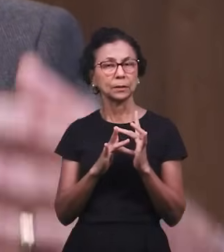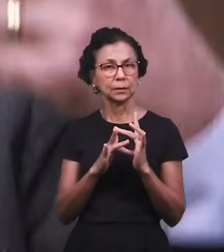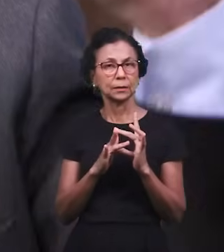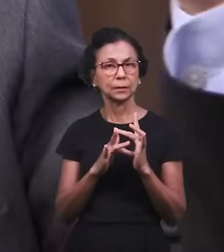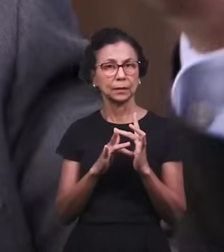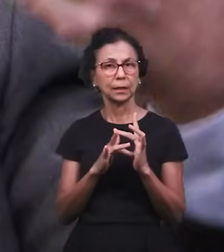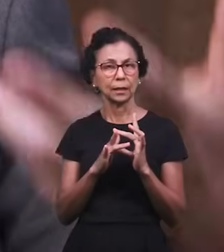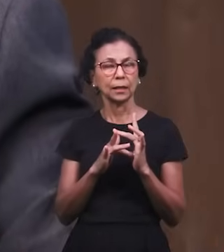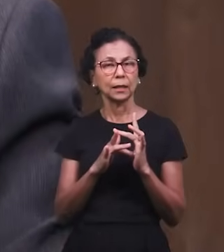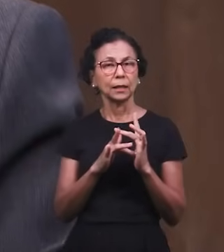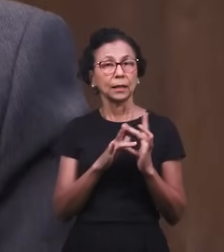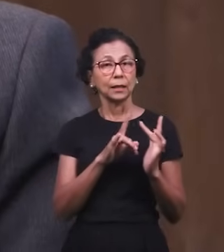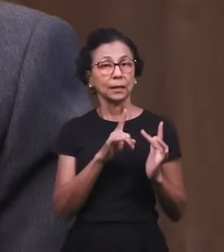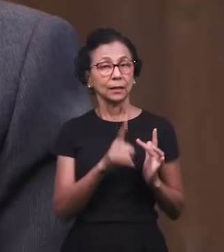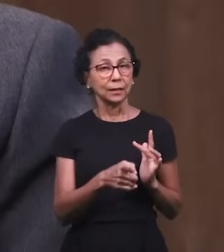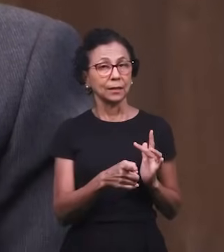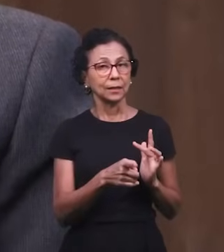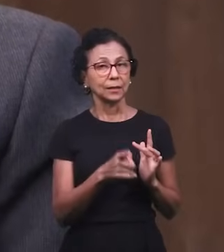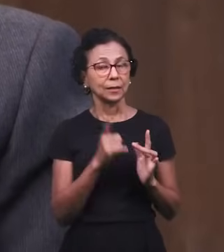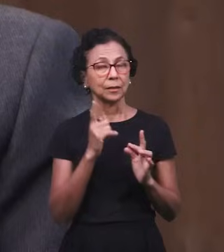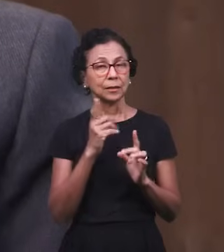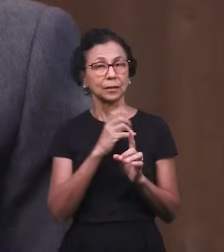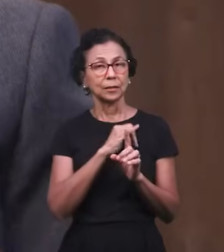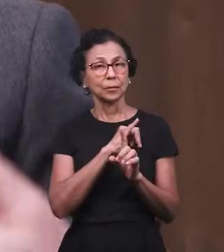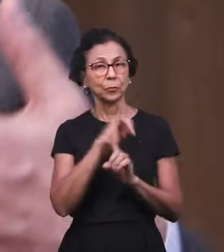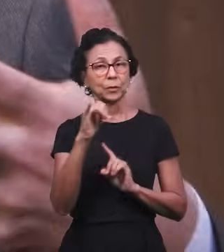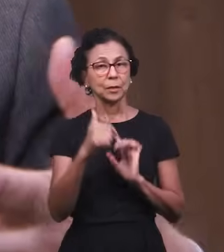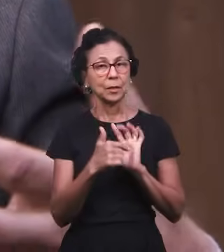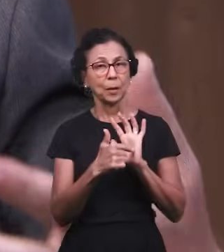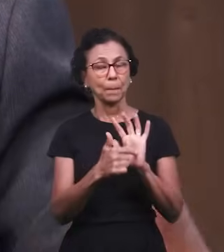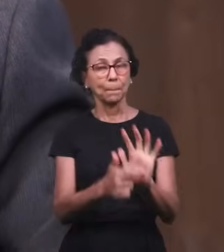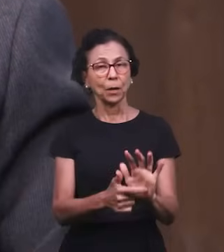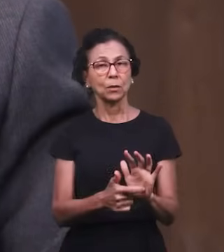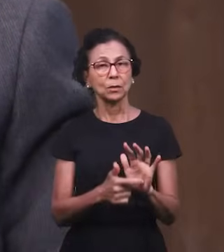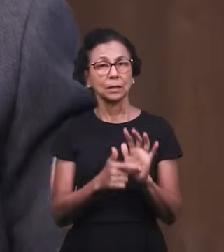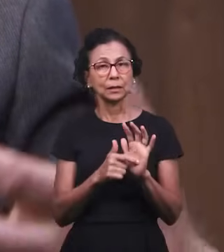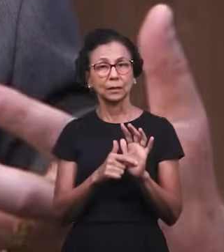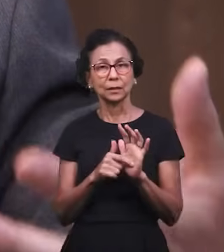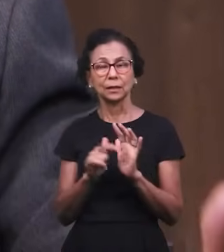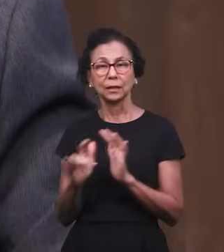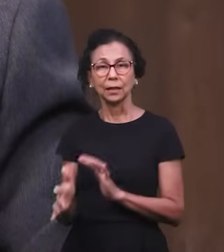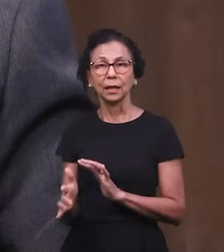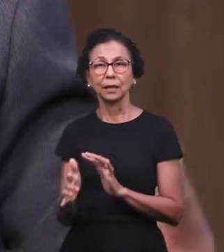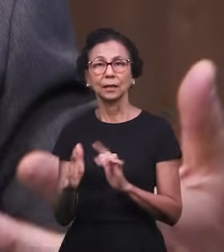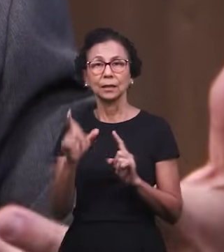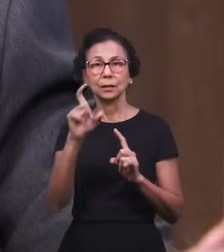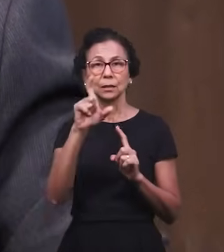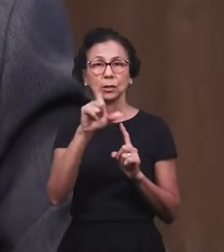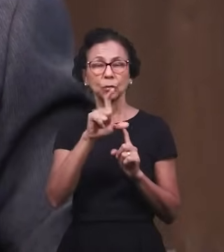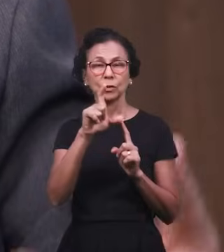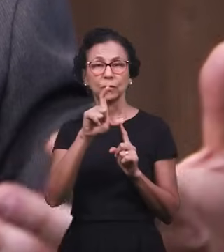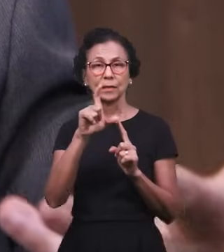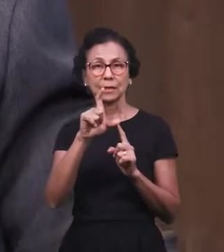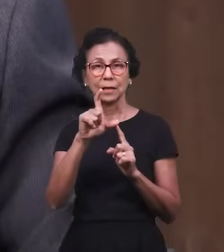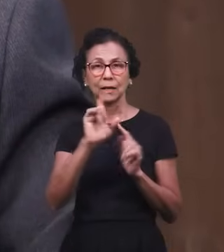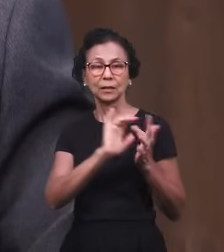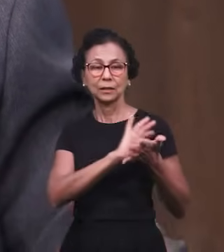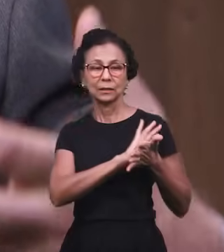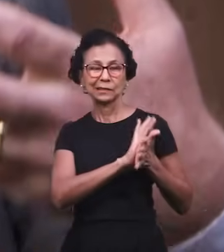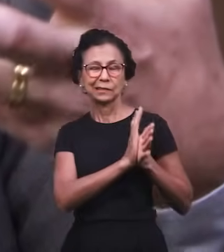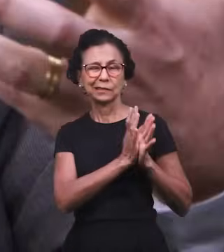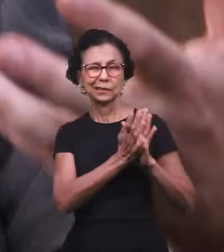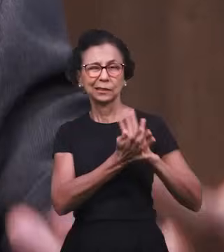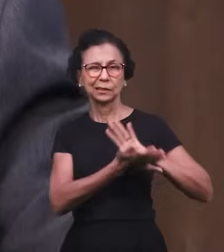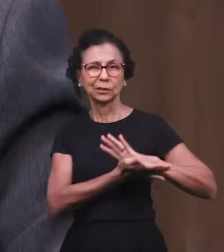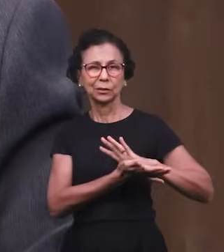deu, o principado está sobre seus ombros, né, e o seu nome será maravilhoso, conselheiro, Deus